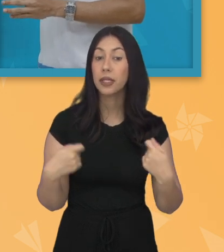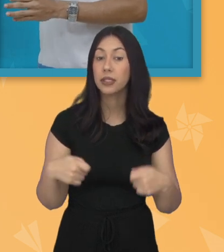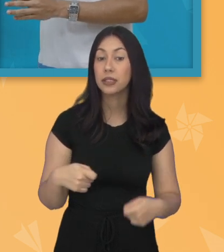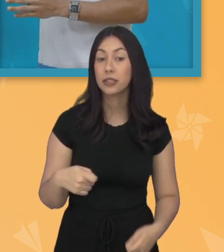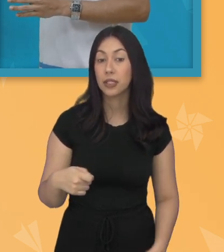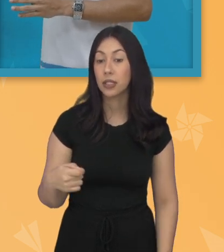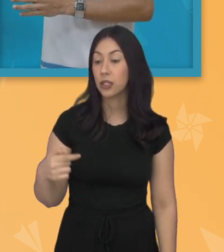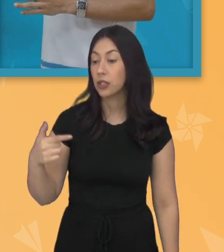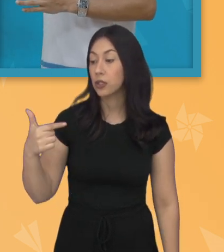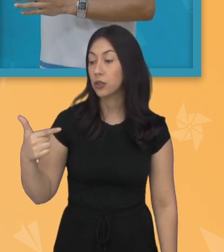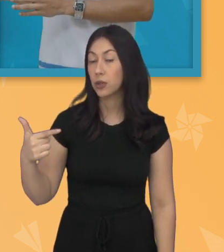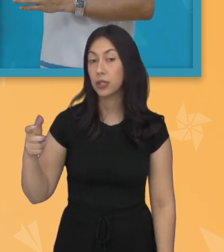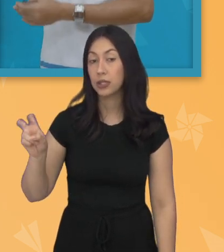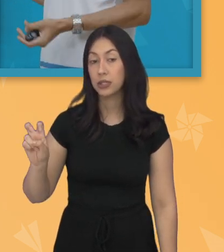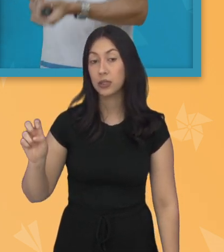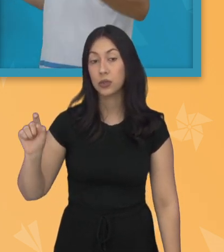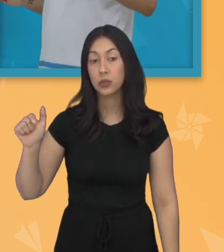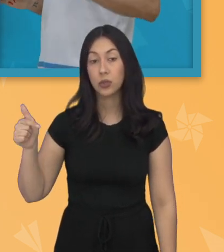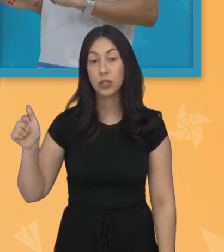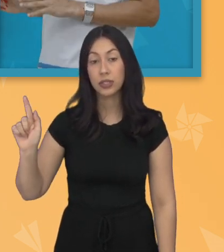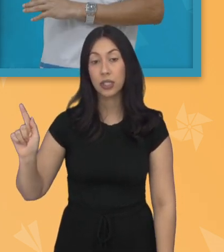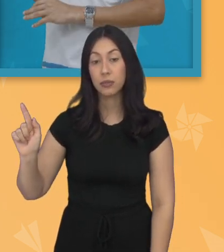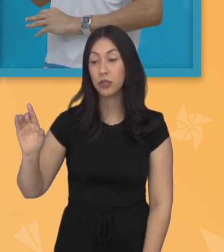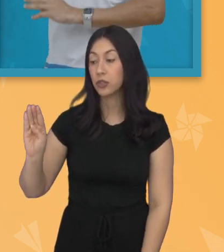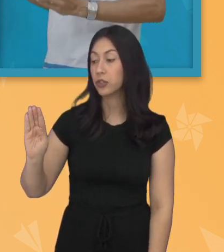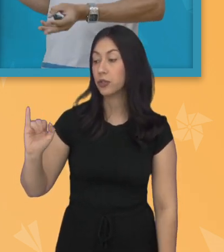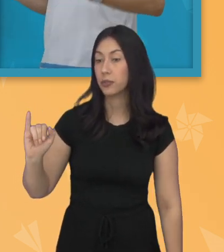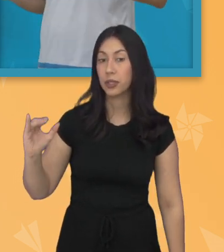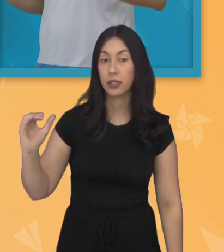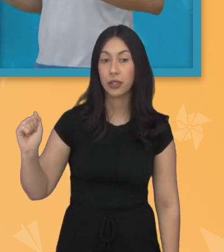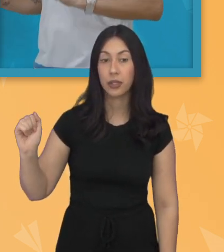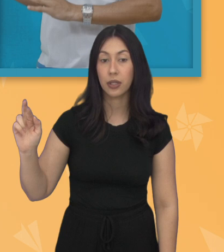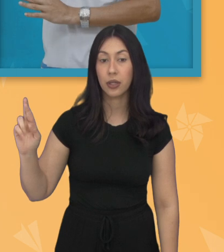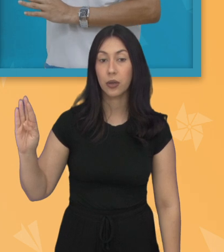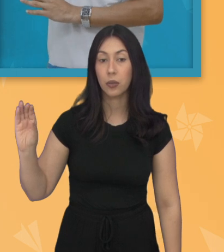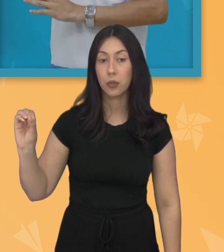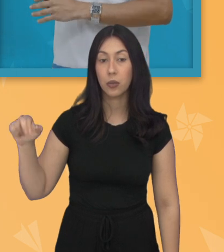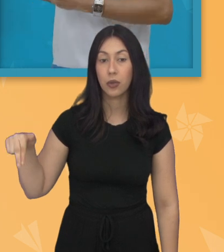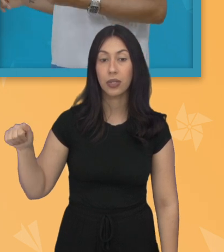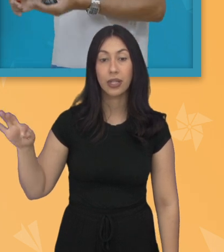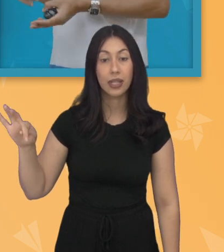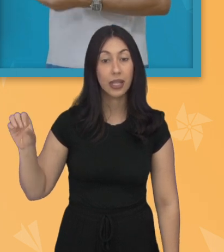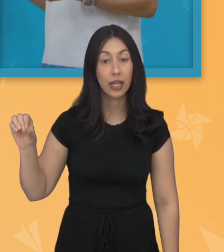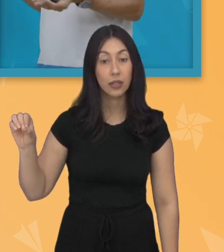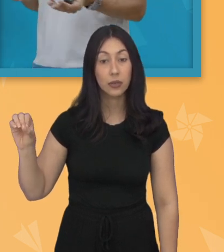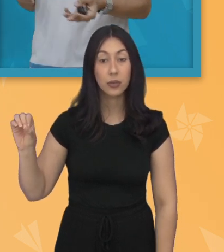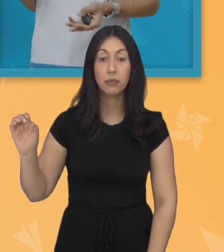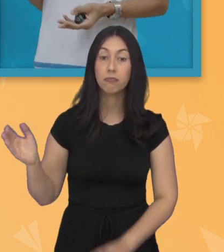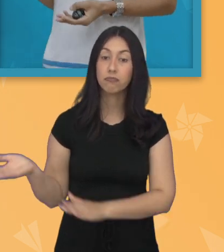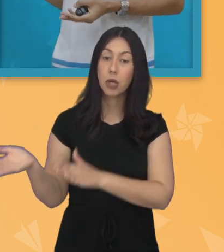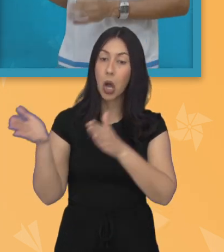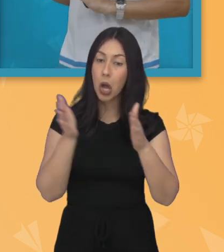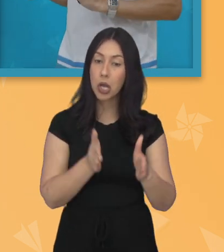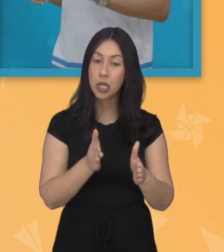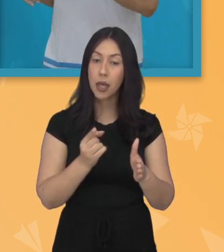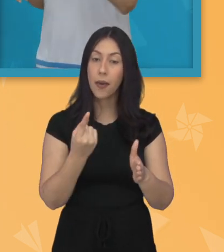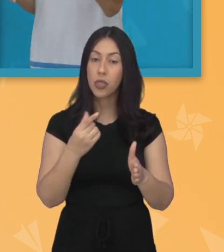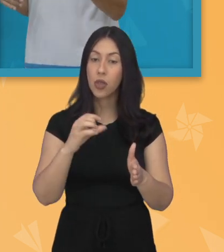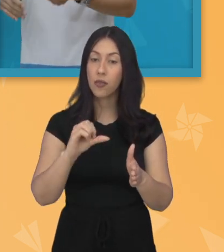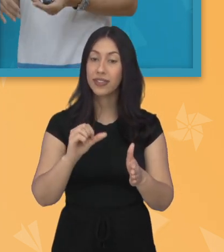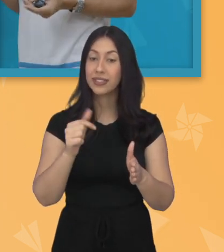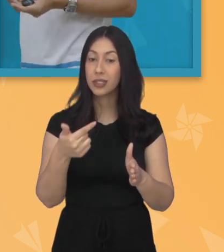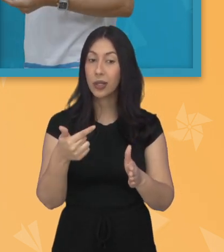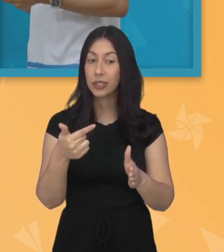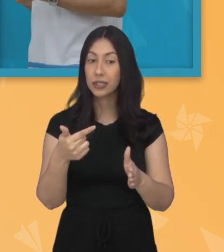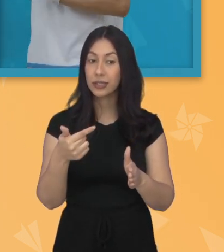né, repetindo, de bicarbonato de sódio para 192 gramas de ácido cítrico. Qual que é a massa do bicarbonato de sódio para a